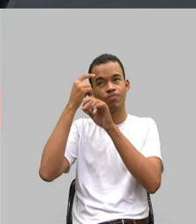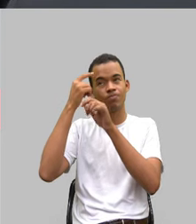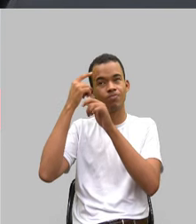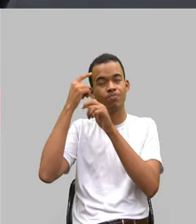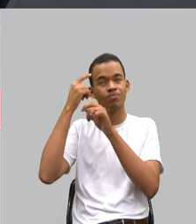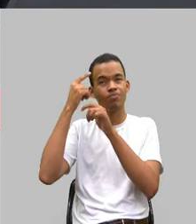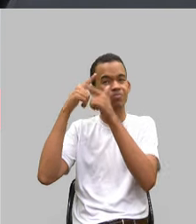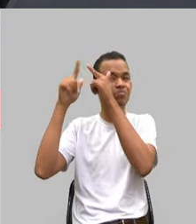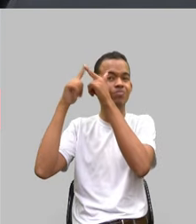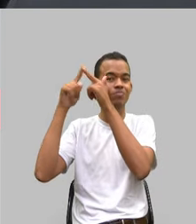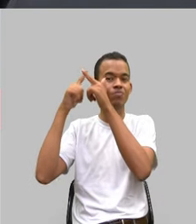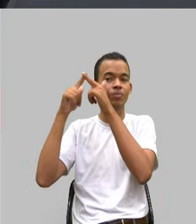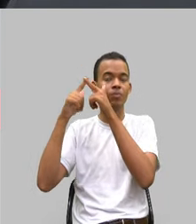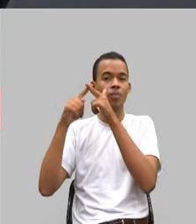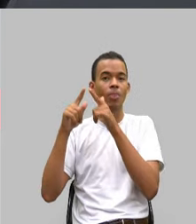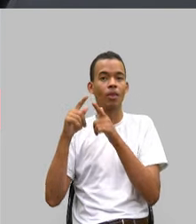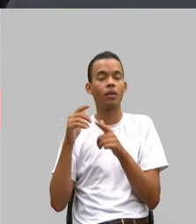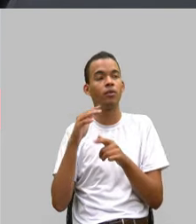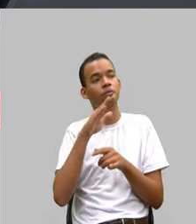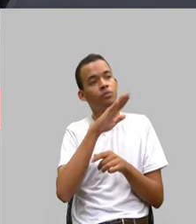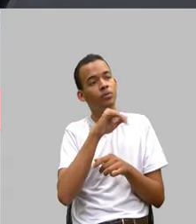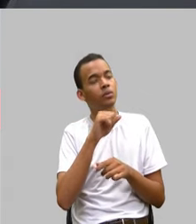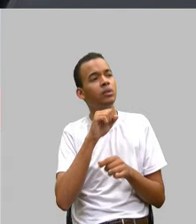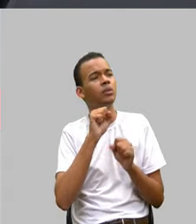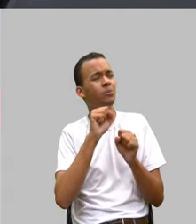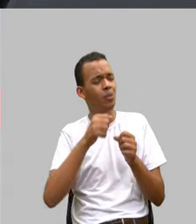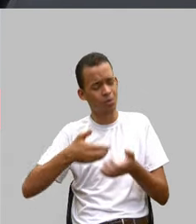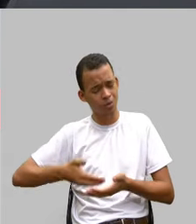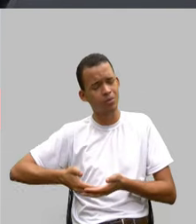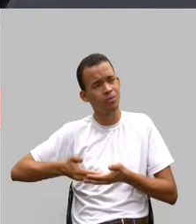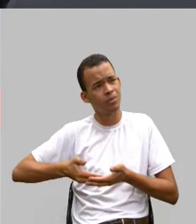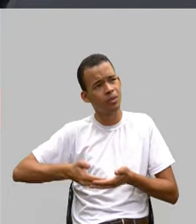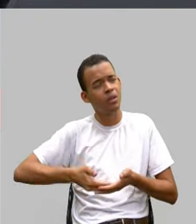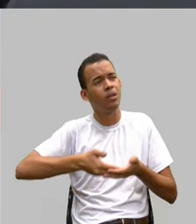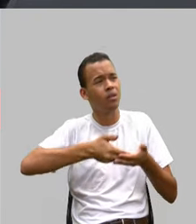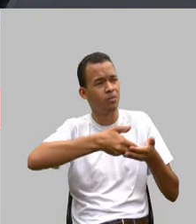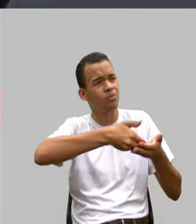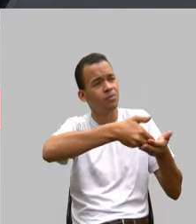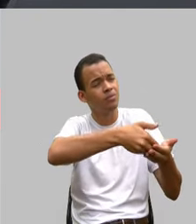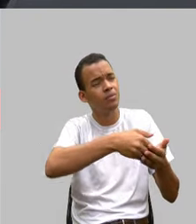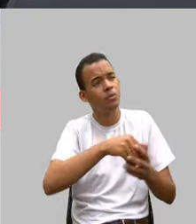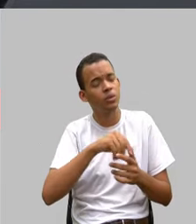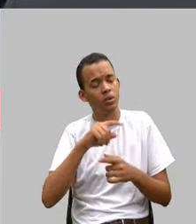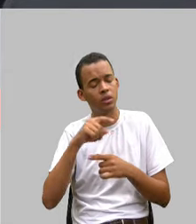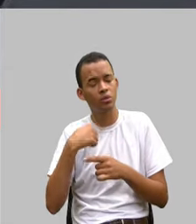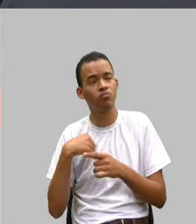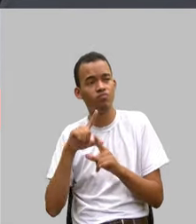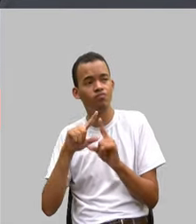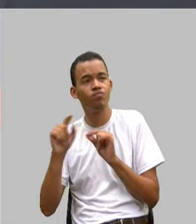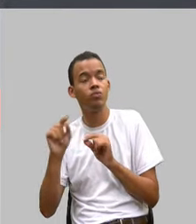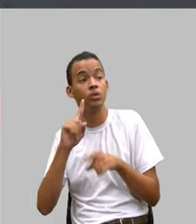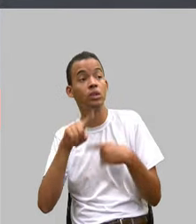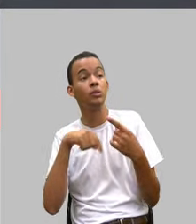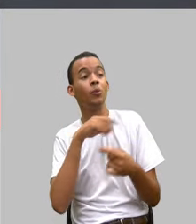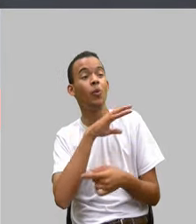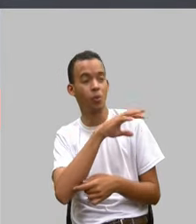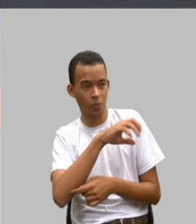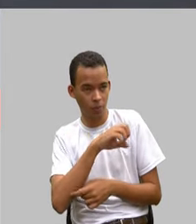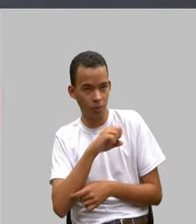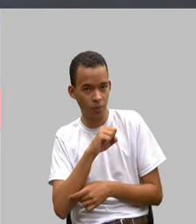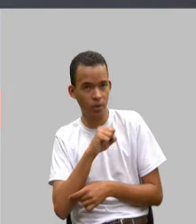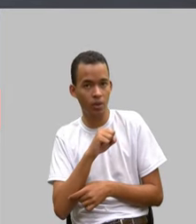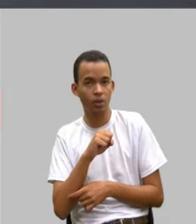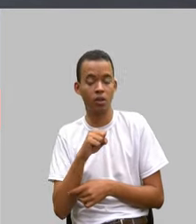e me pediu se eu podia ficar um pouquinho com o menino que ela já vinha buscar e quando ele entrou ele falou assim para